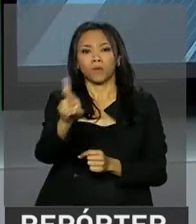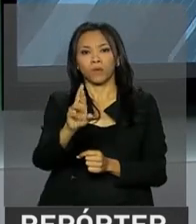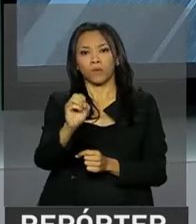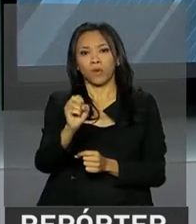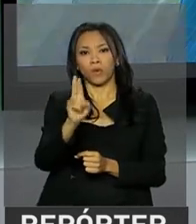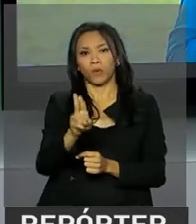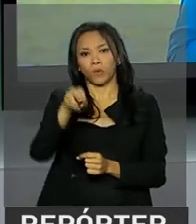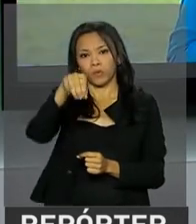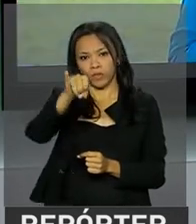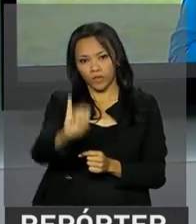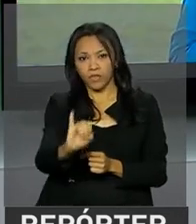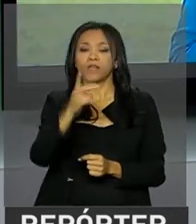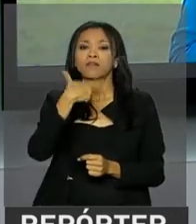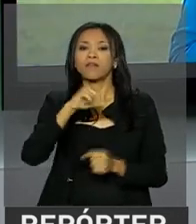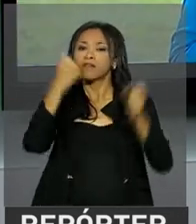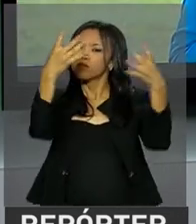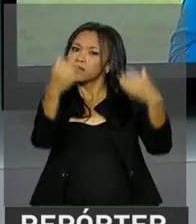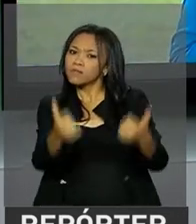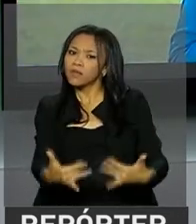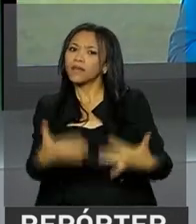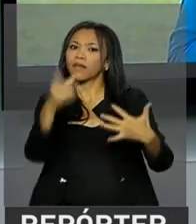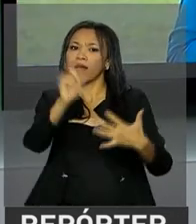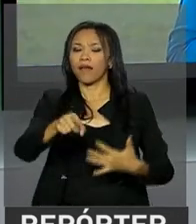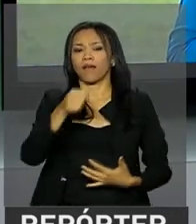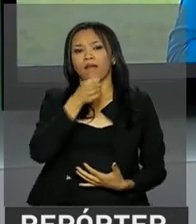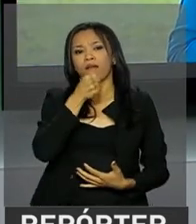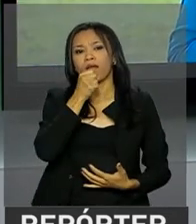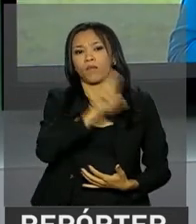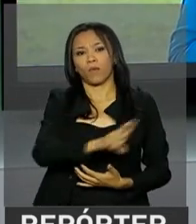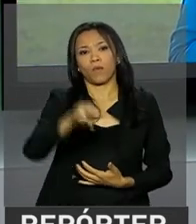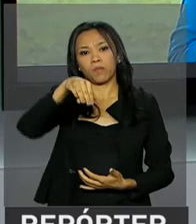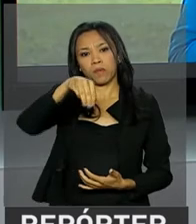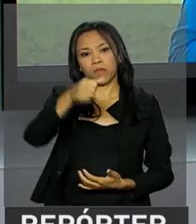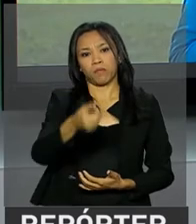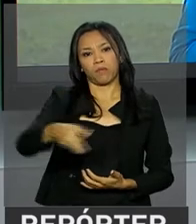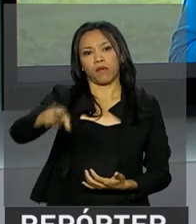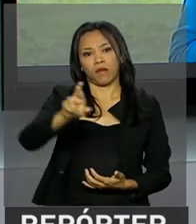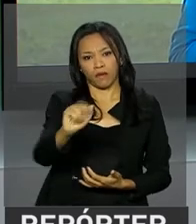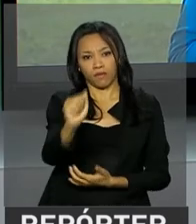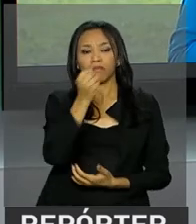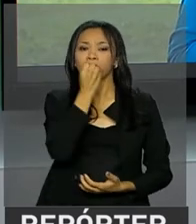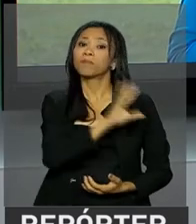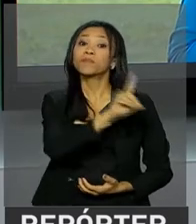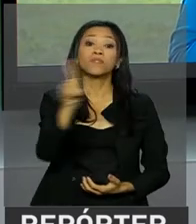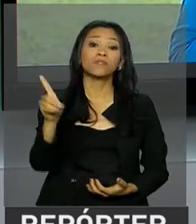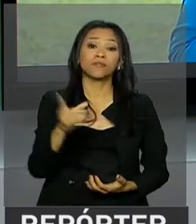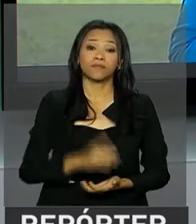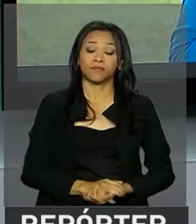as informações pra gente ao vivo a repórter maria aquino foi maria bom dia